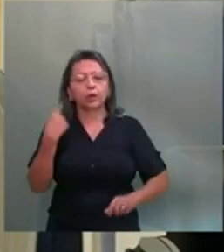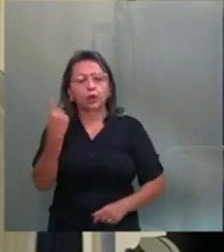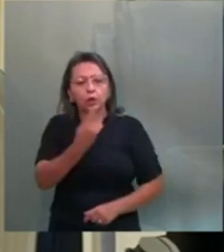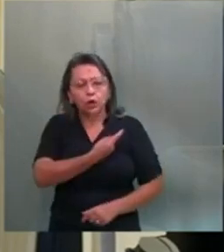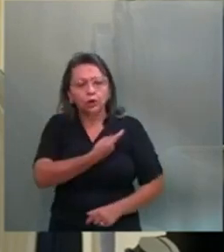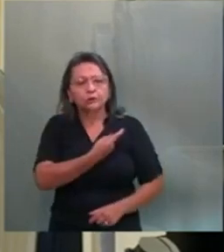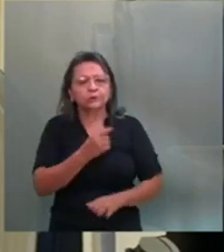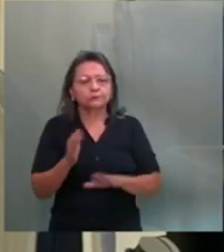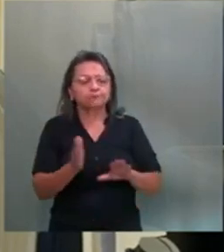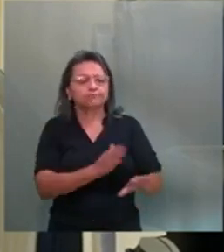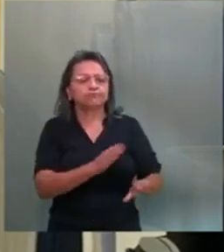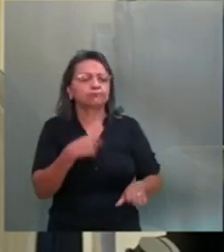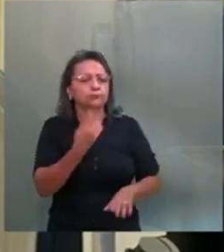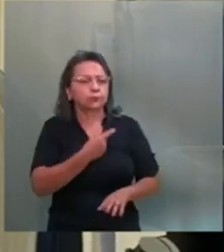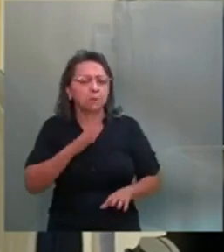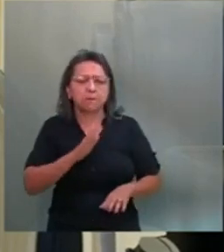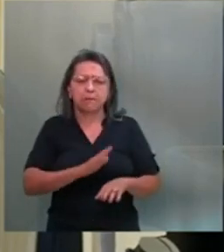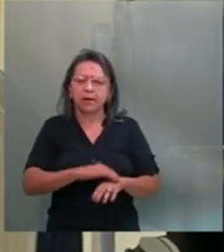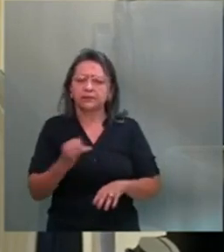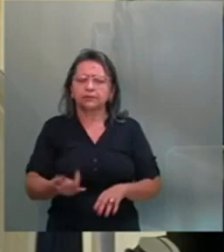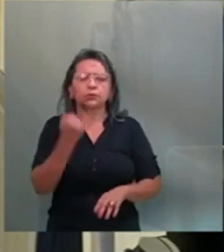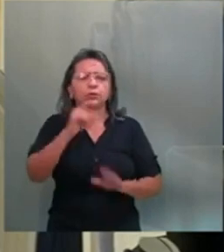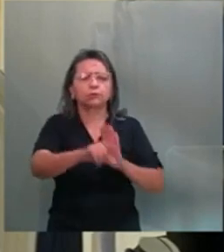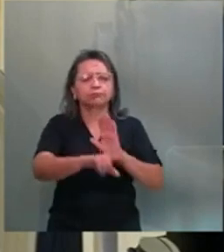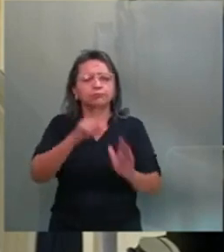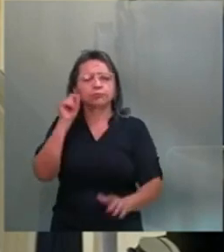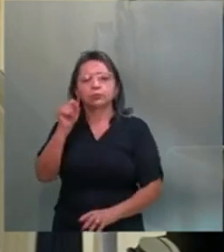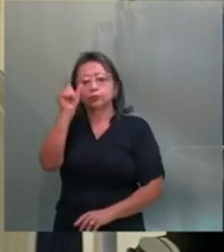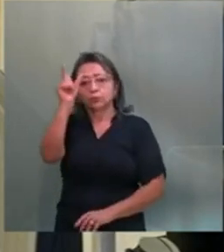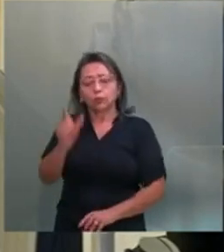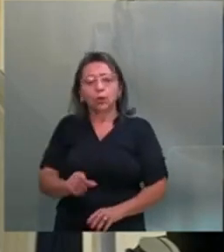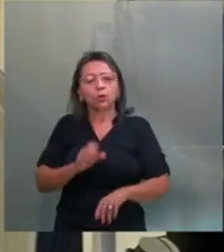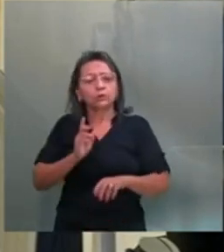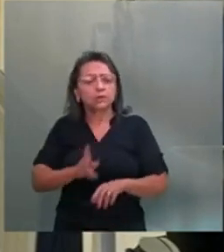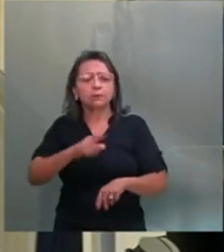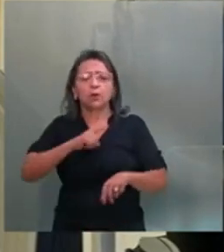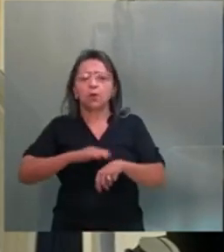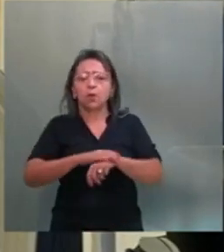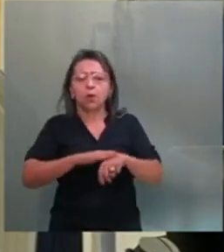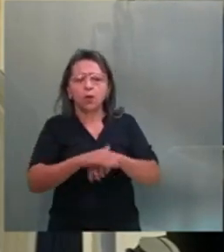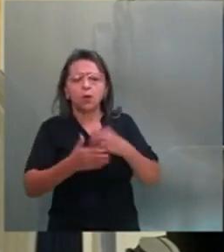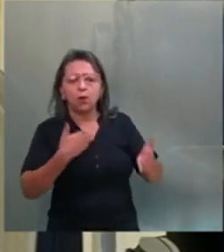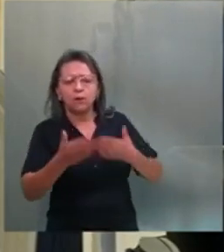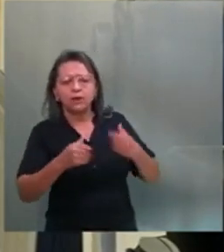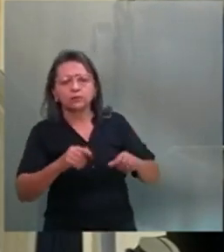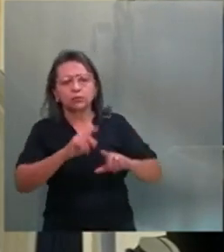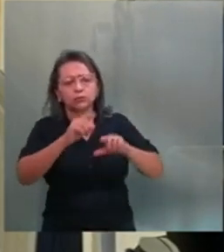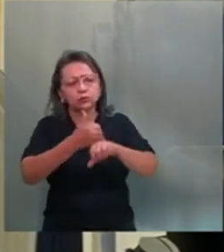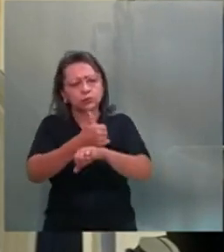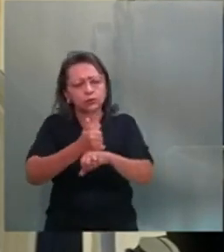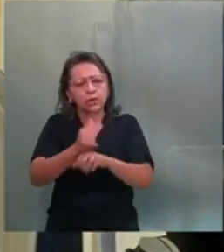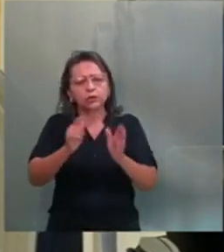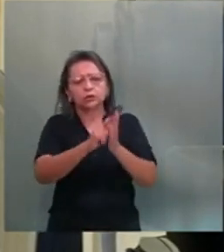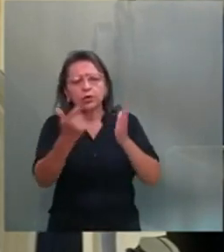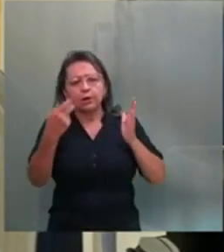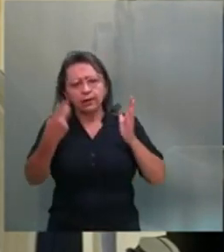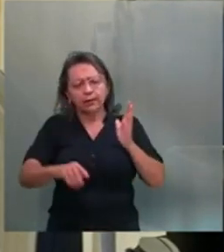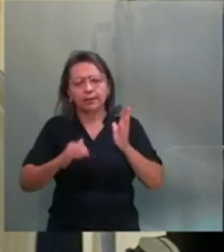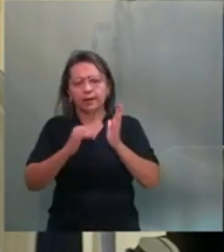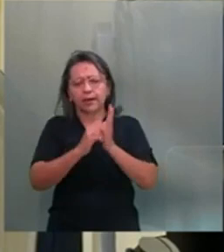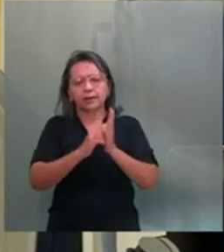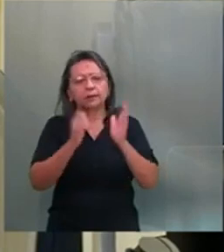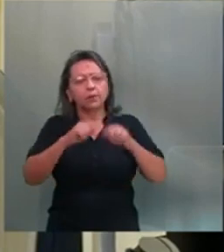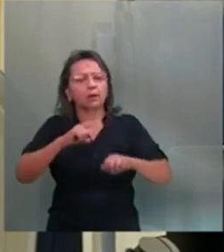Um dos pontos mais importantes que eu tenho destacado quando converso com os jornalistas da casa, se posso ter